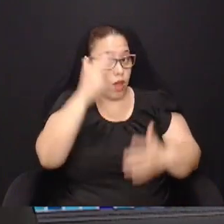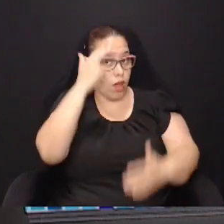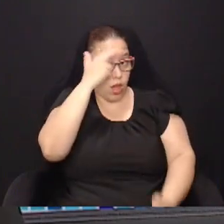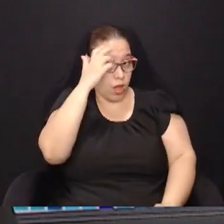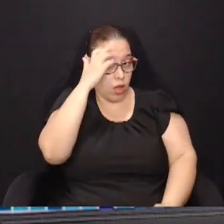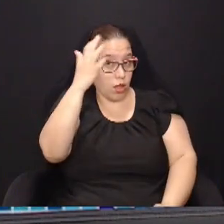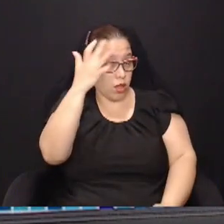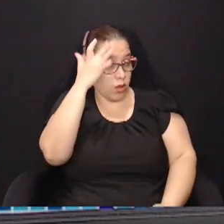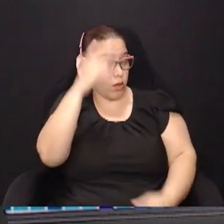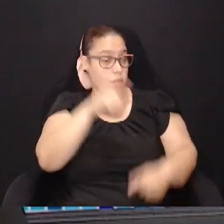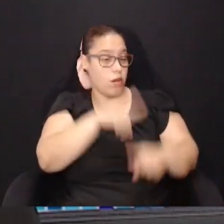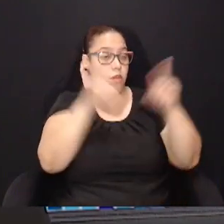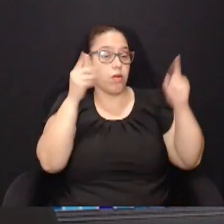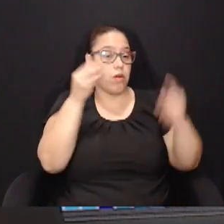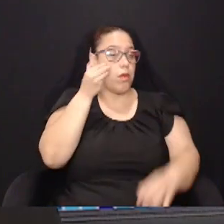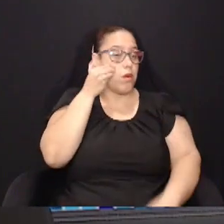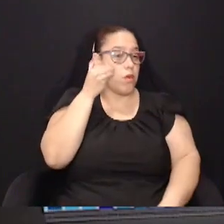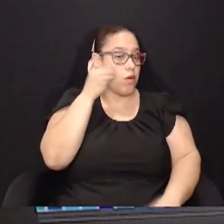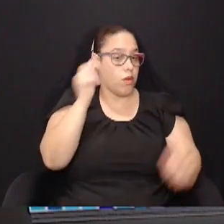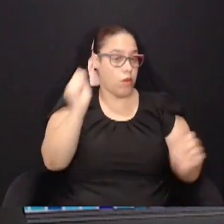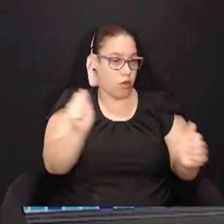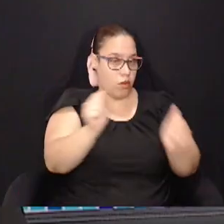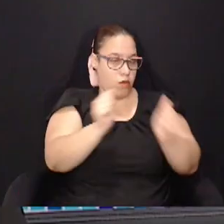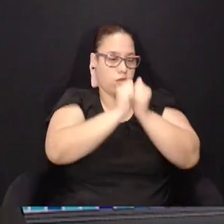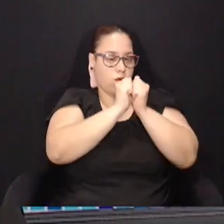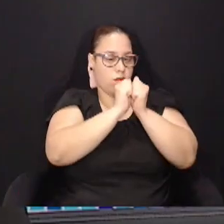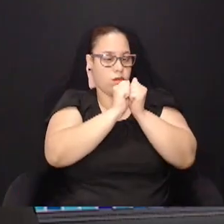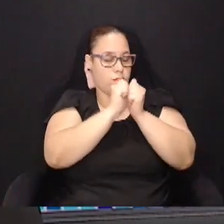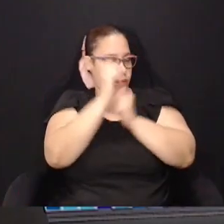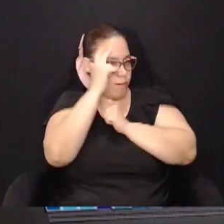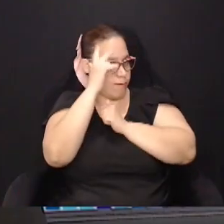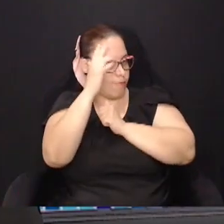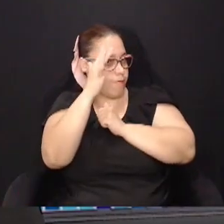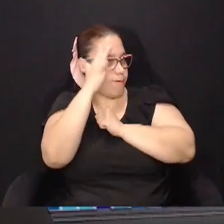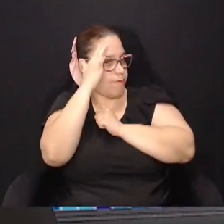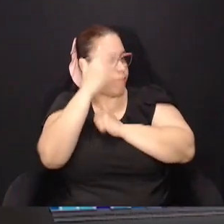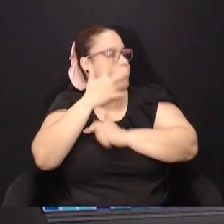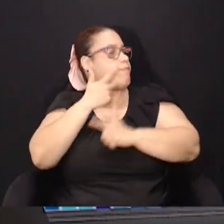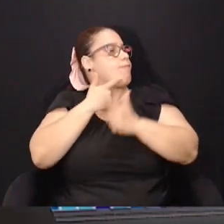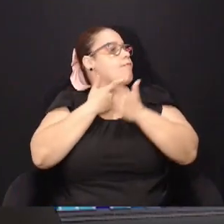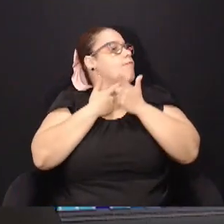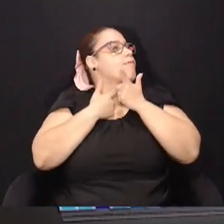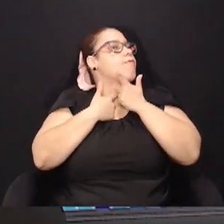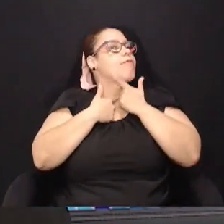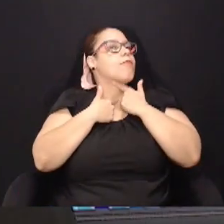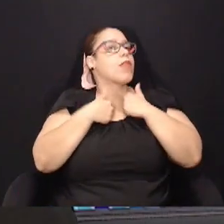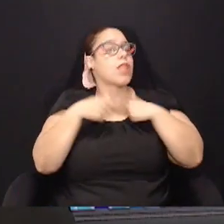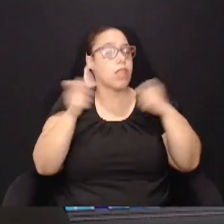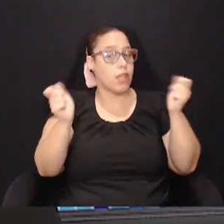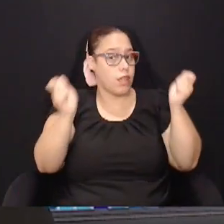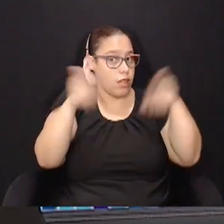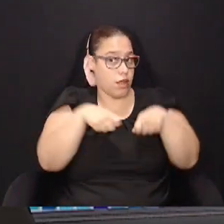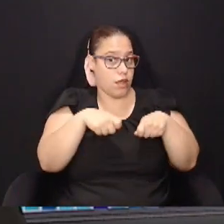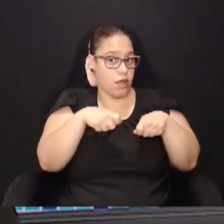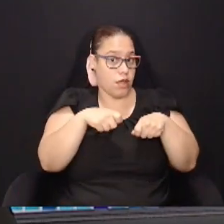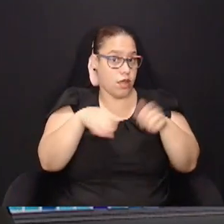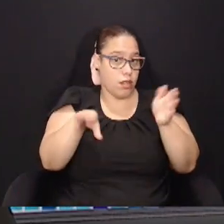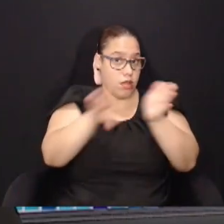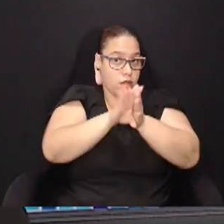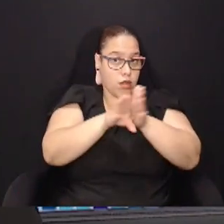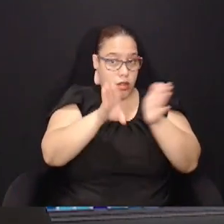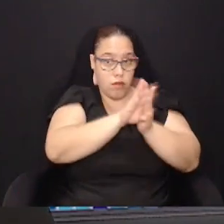também tentar juntar esse sonho e esse desejo com as possibilidades de ingresso. Então, buscar